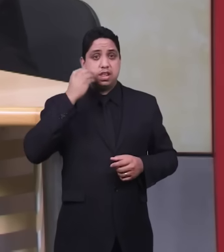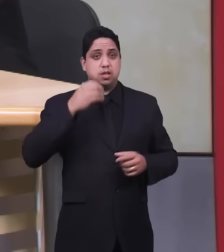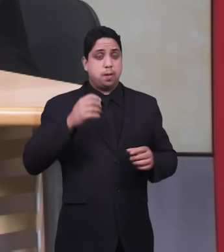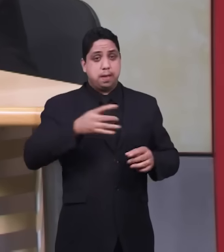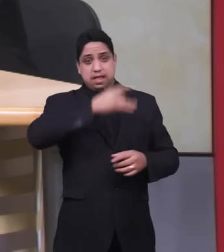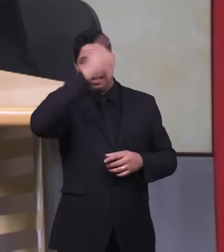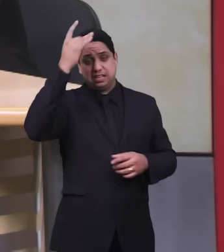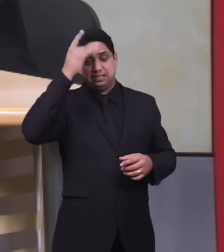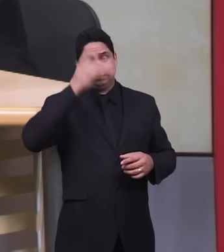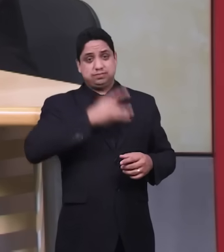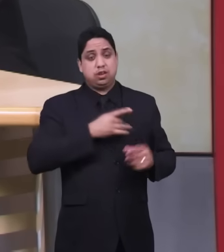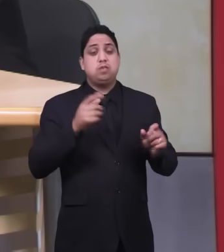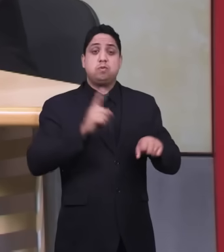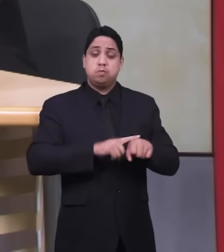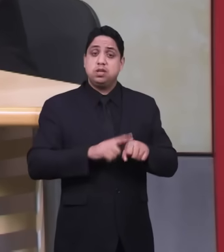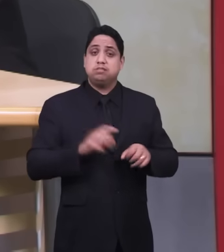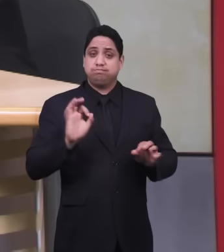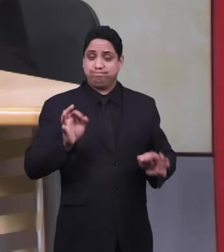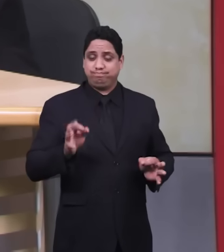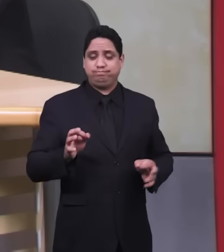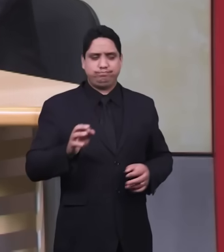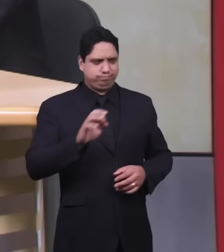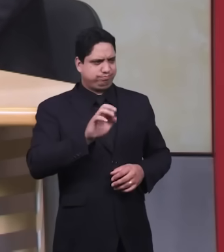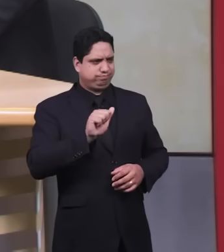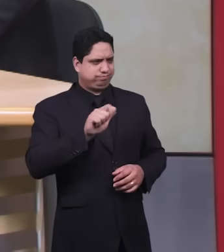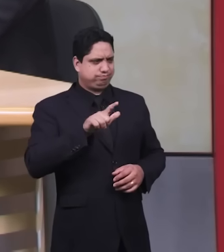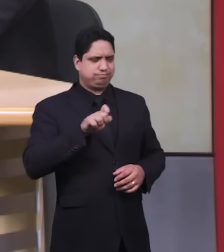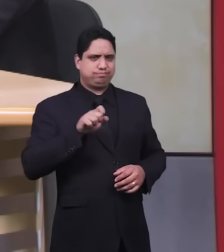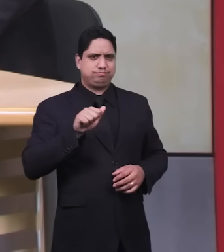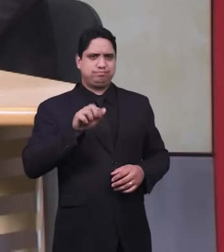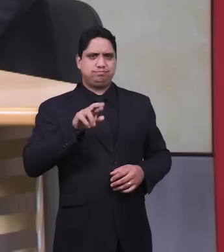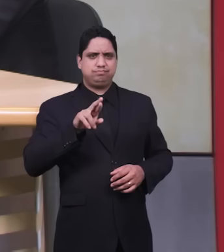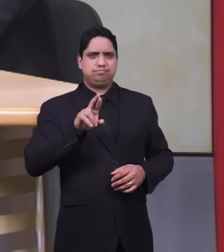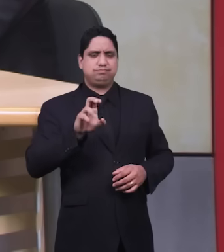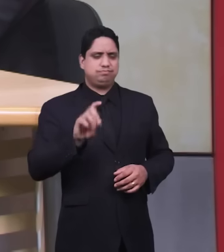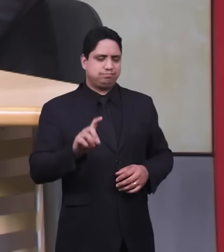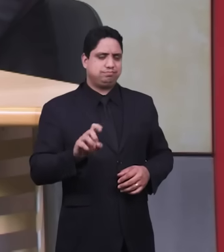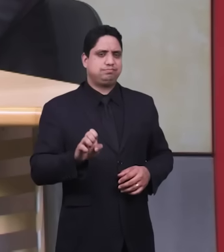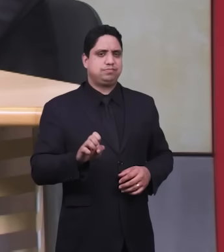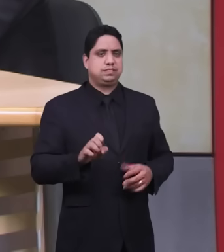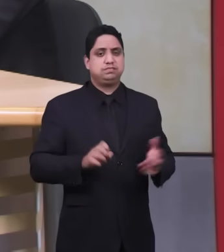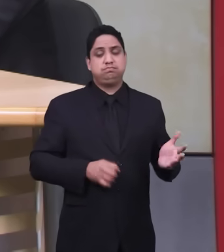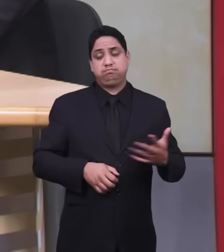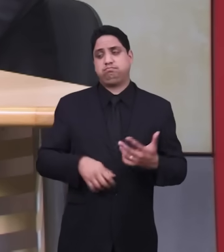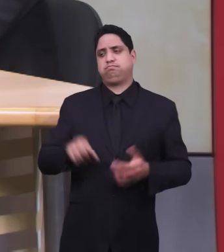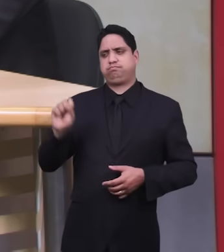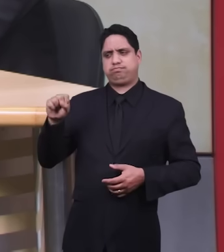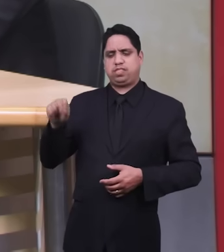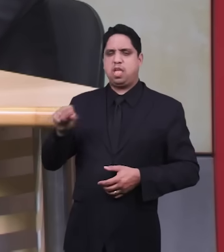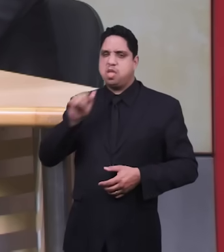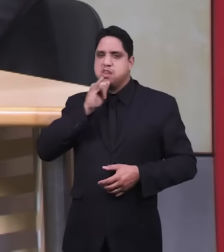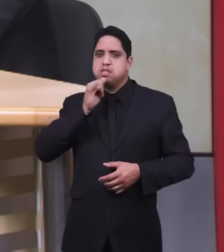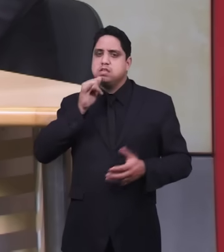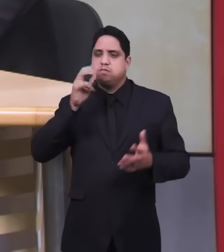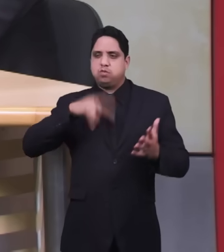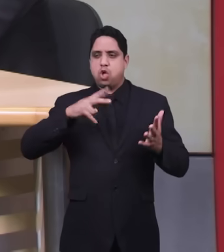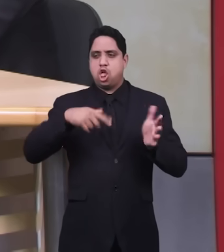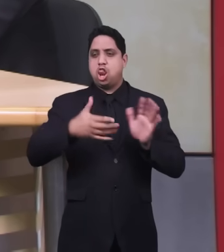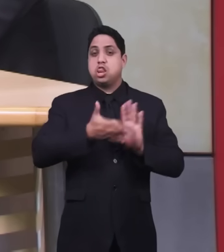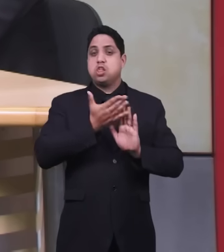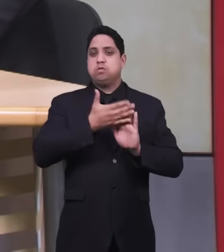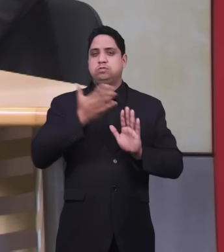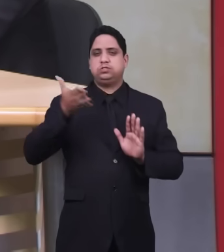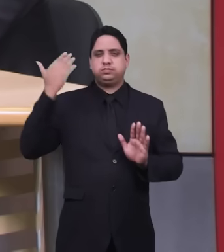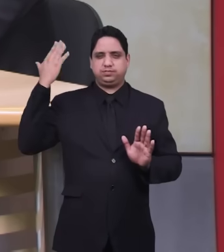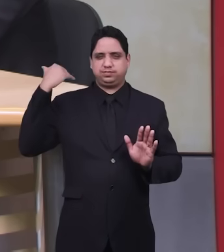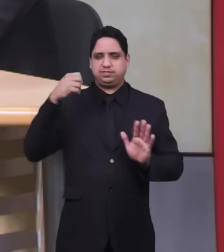né, Alexandre? Bom, Amadeu, inclusive, se nós pegarmos os hinos bem antigos, do século XIX, eles